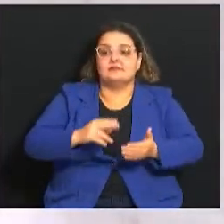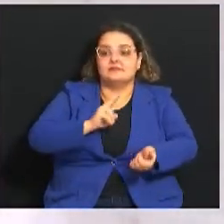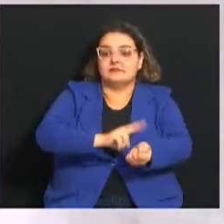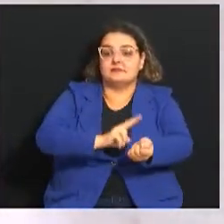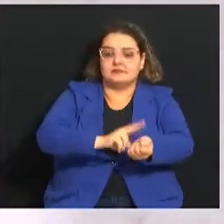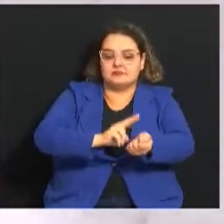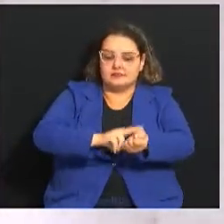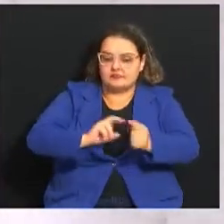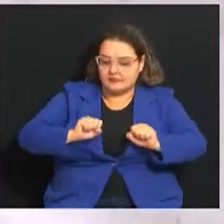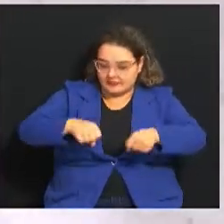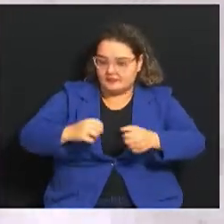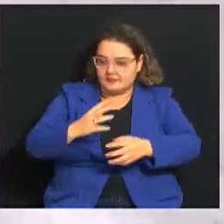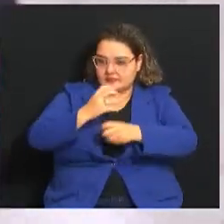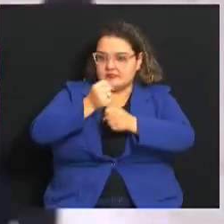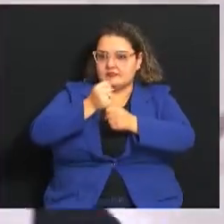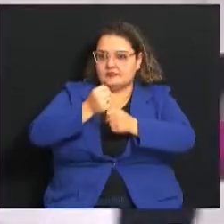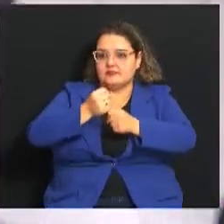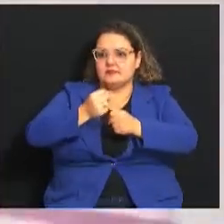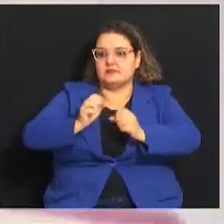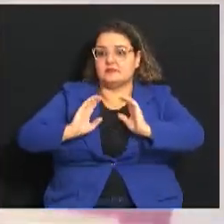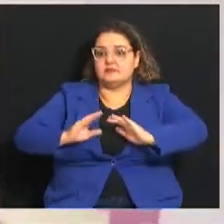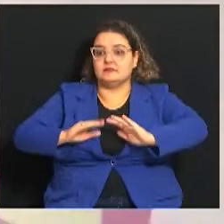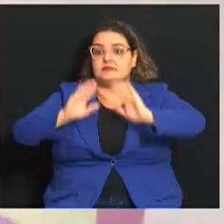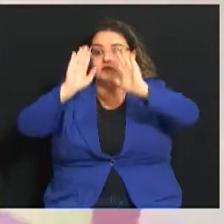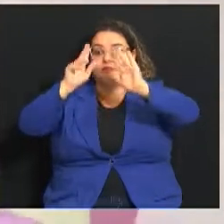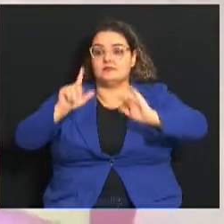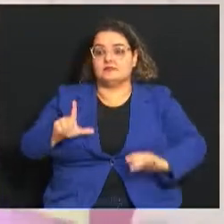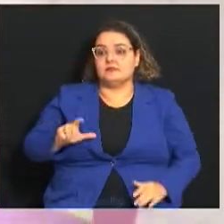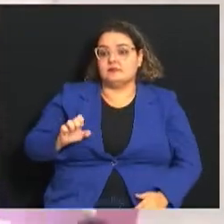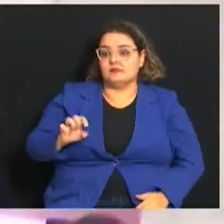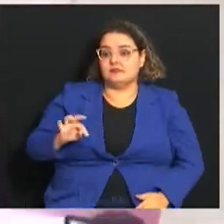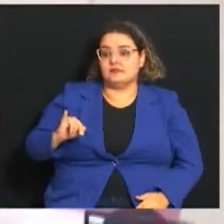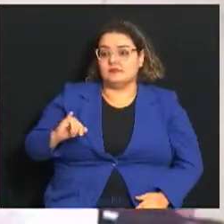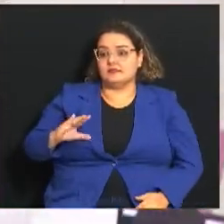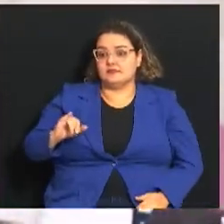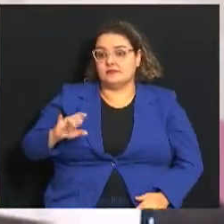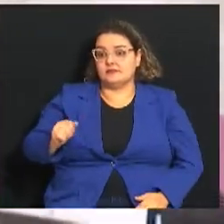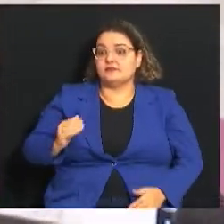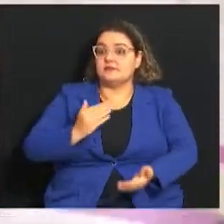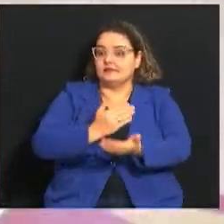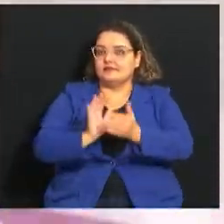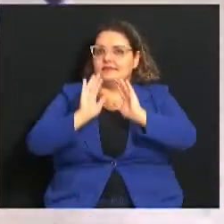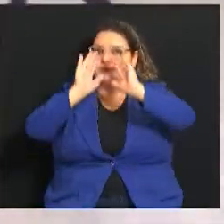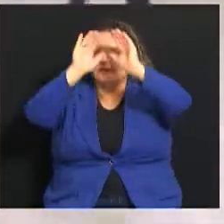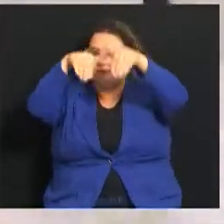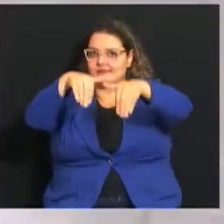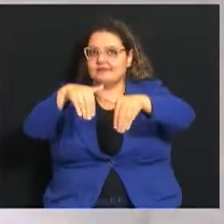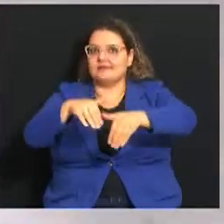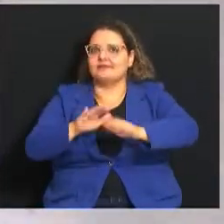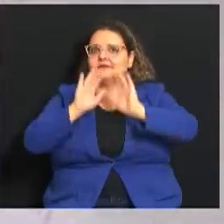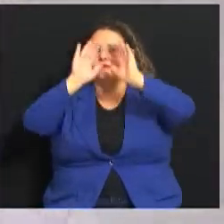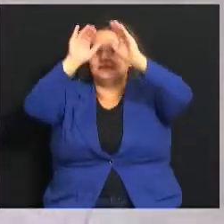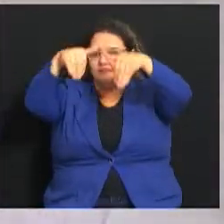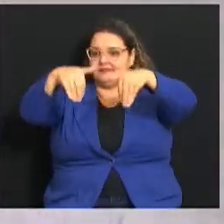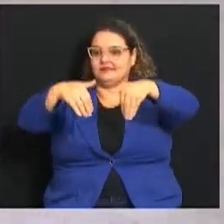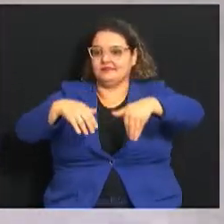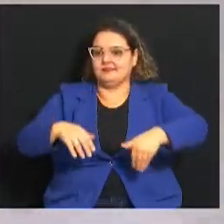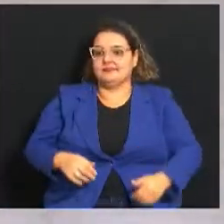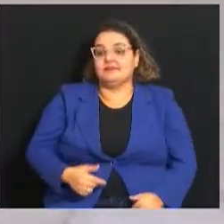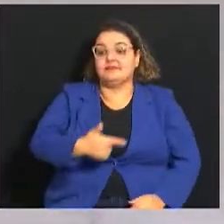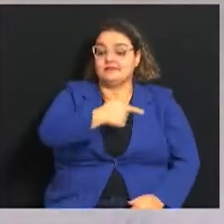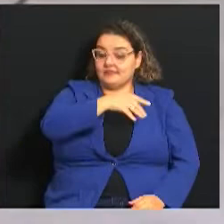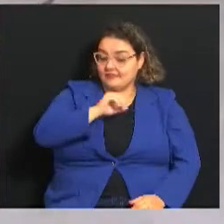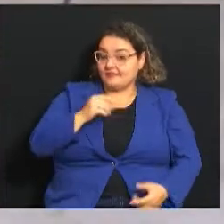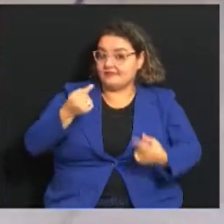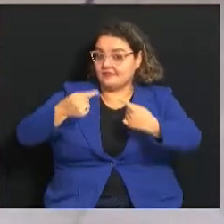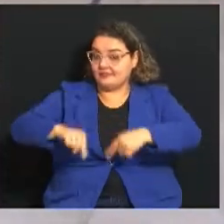forte. E as bolas da pivô Letícia começaram a cair. E o Veracruz abriu 20-12 para